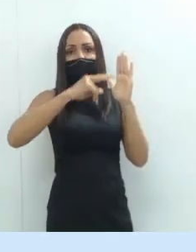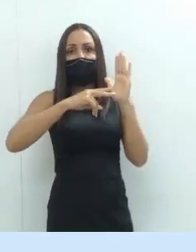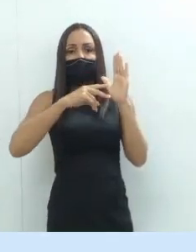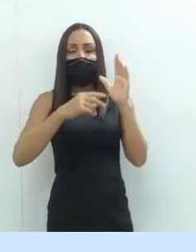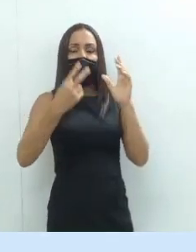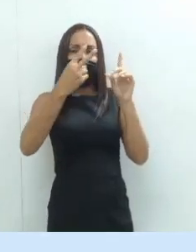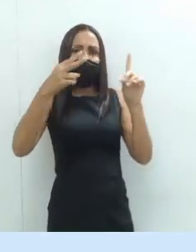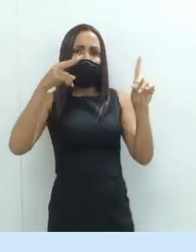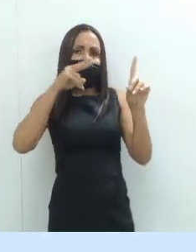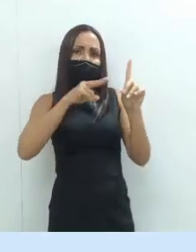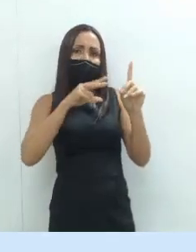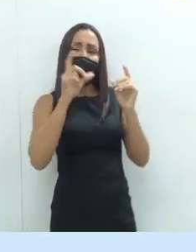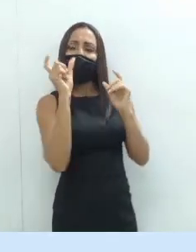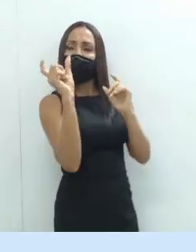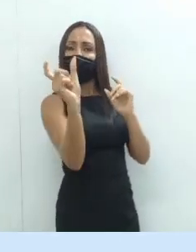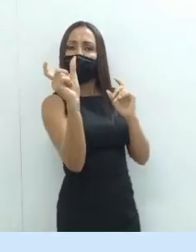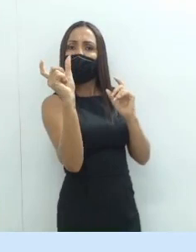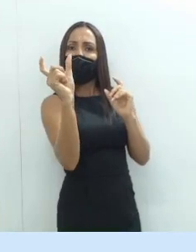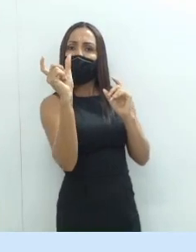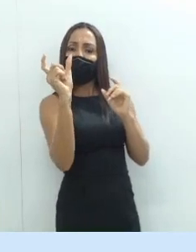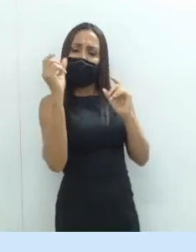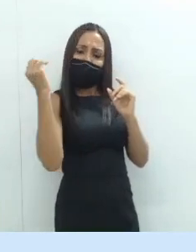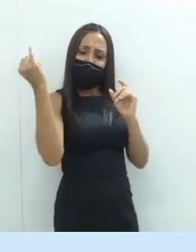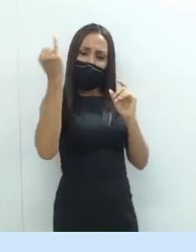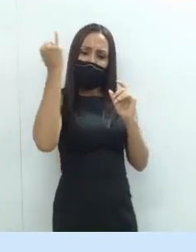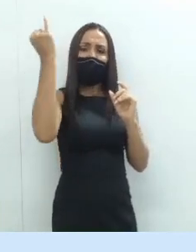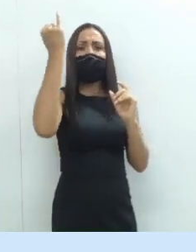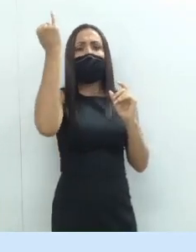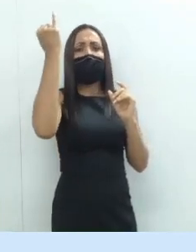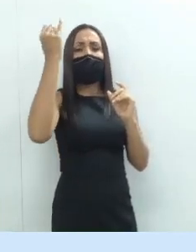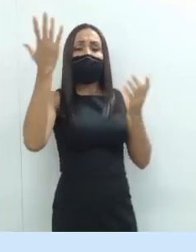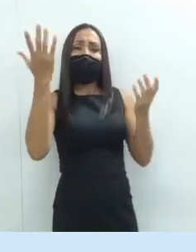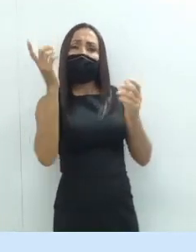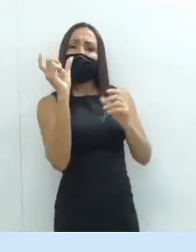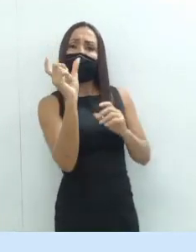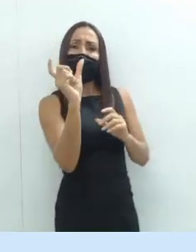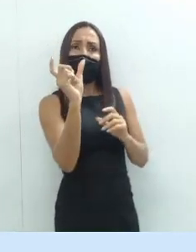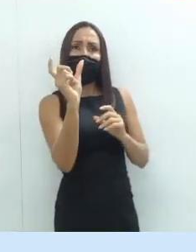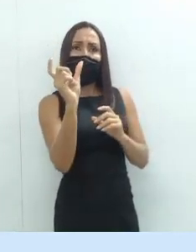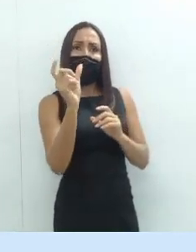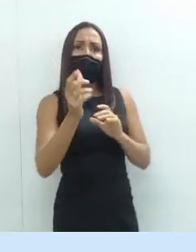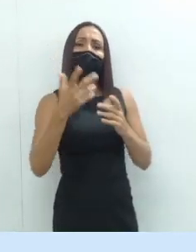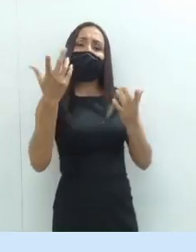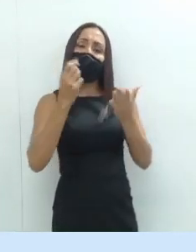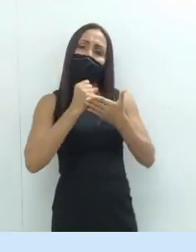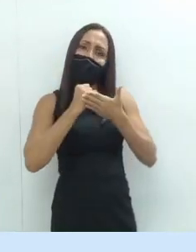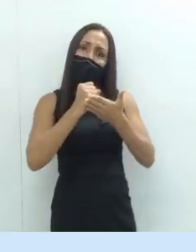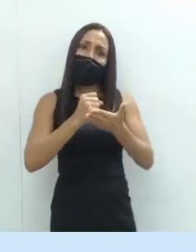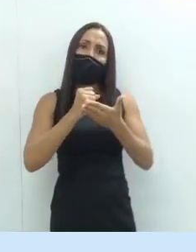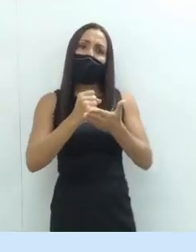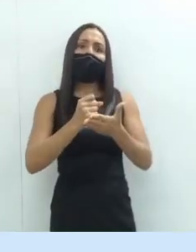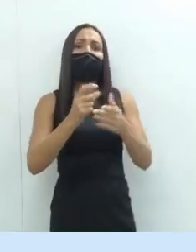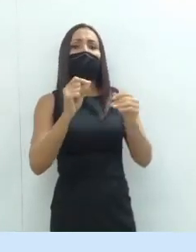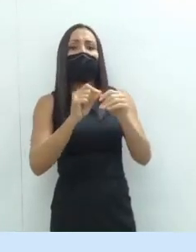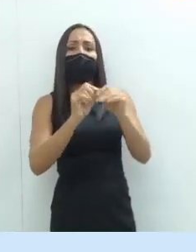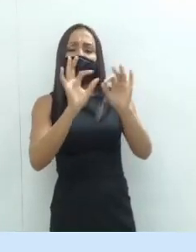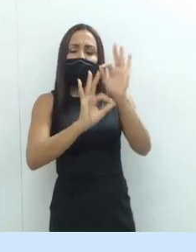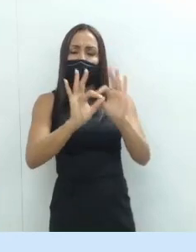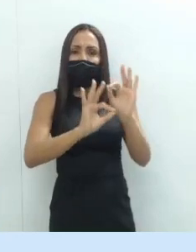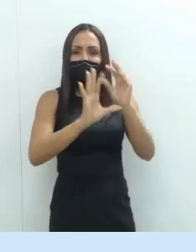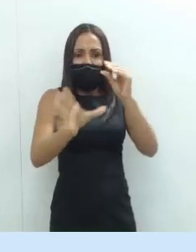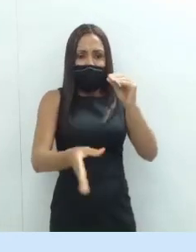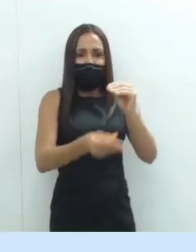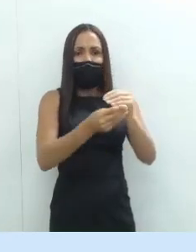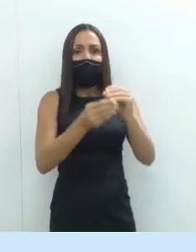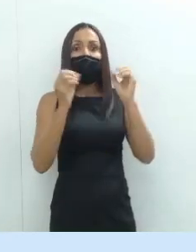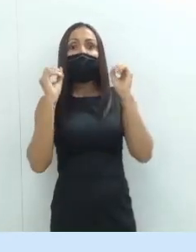destaquei apenas as palavras essenciais, ou seja, as palavras-chave, que vão me ajudar a fazer a minha